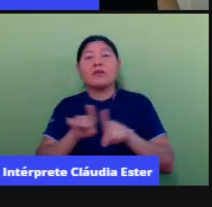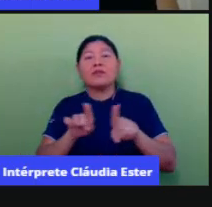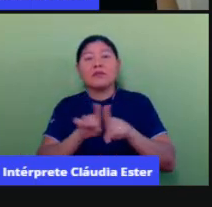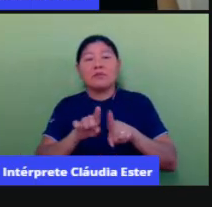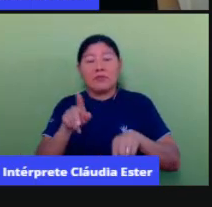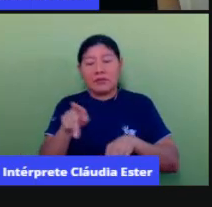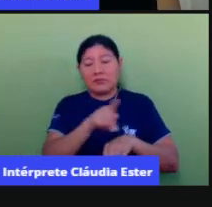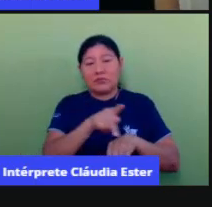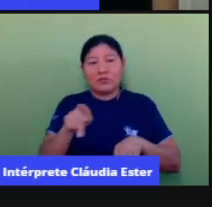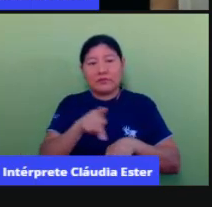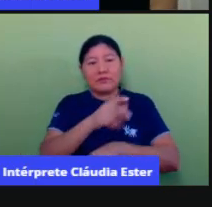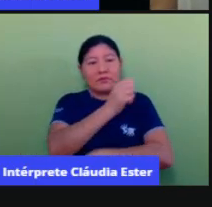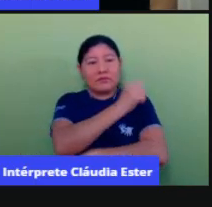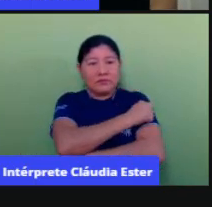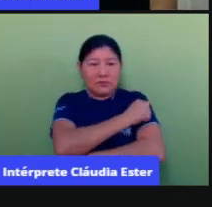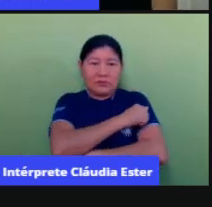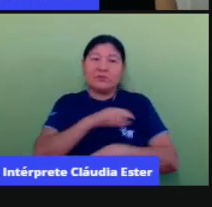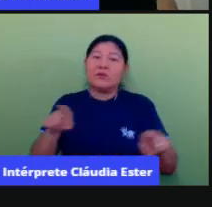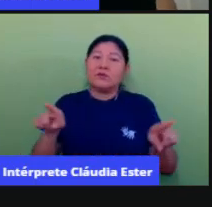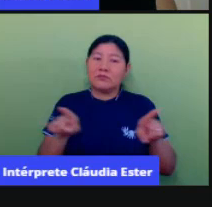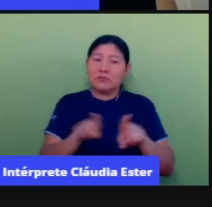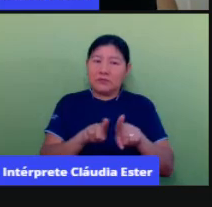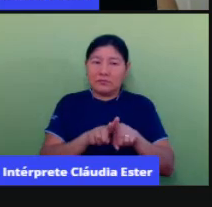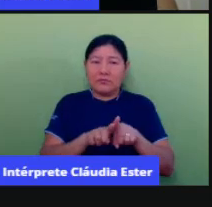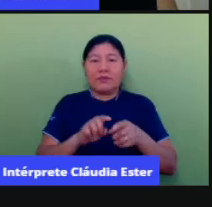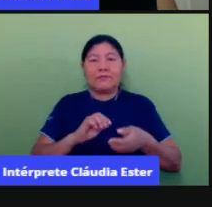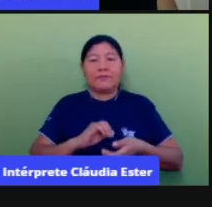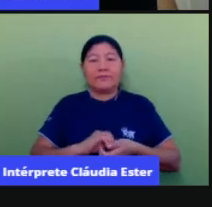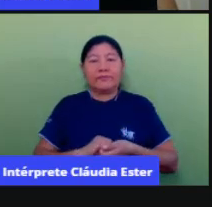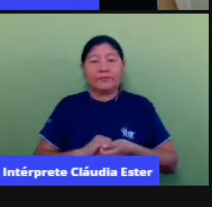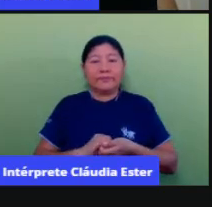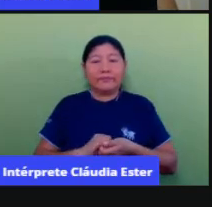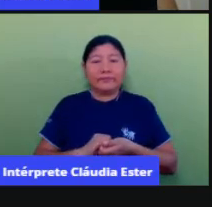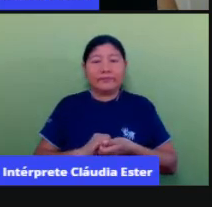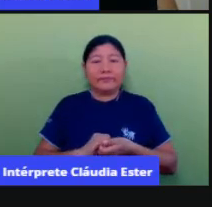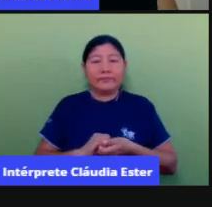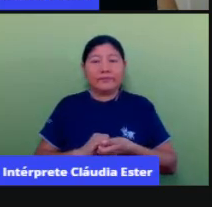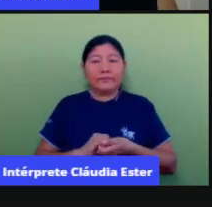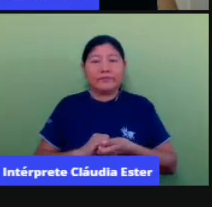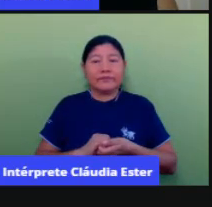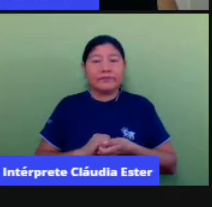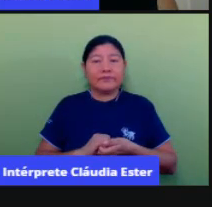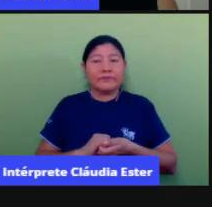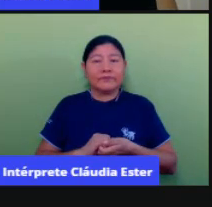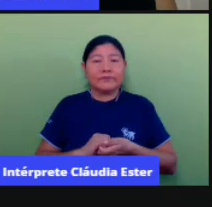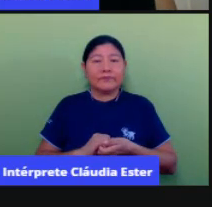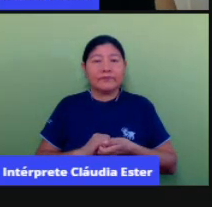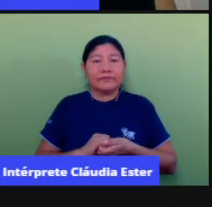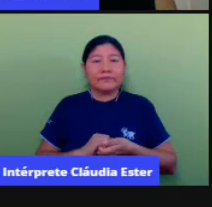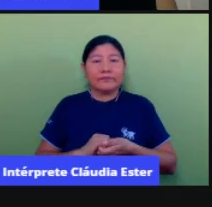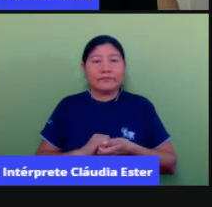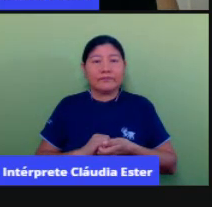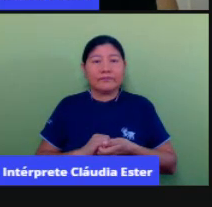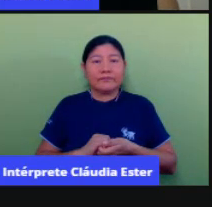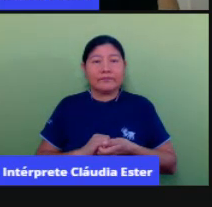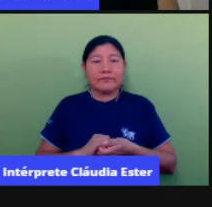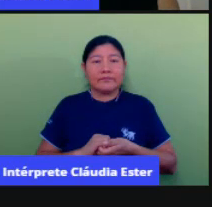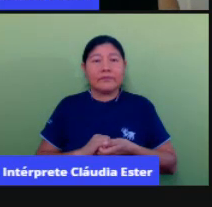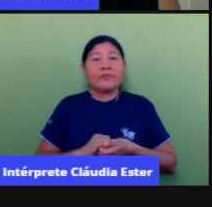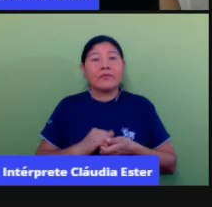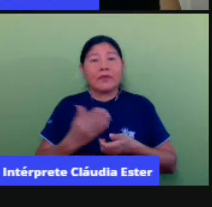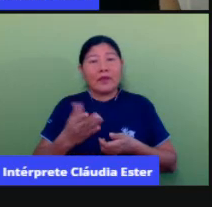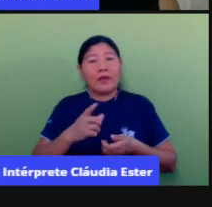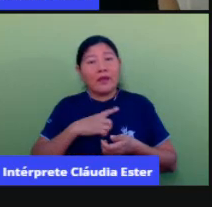alunos terão a isso. Pode passar, por favor. Bom, e aí a